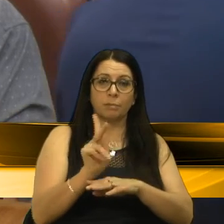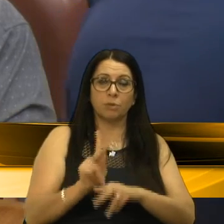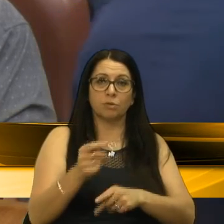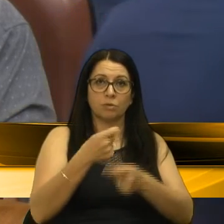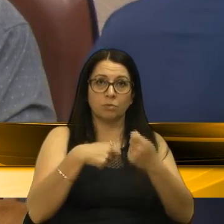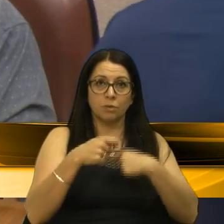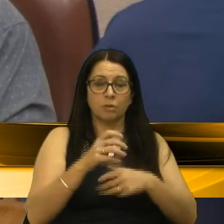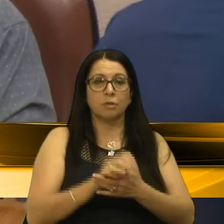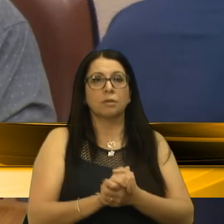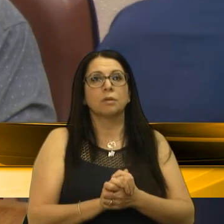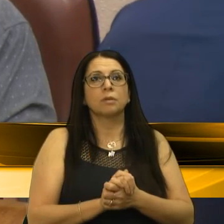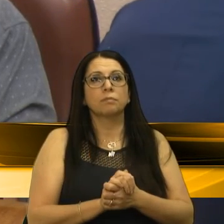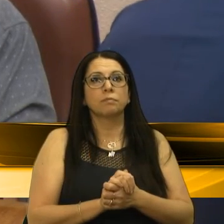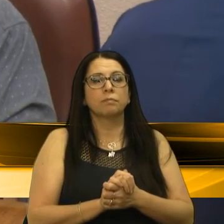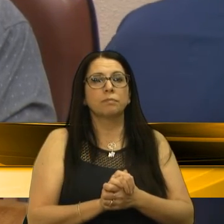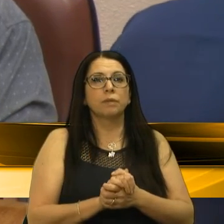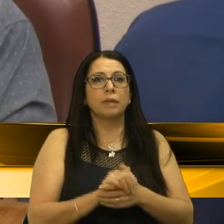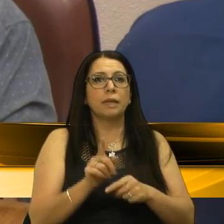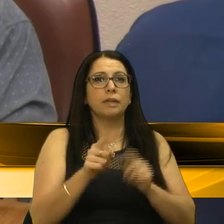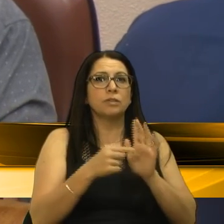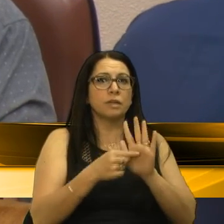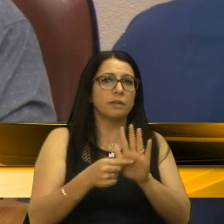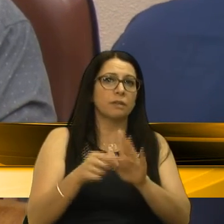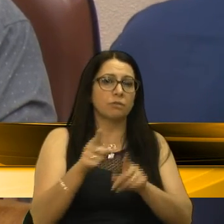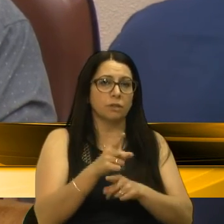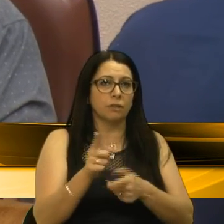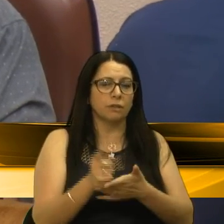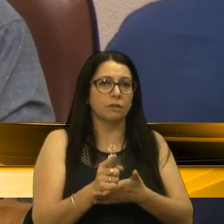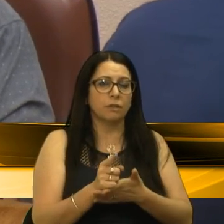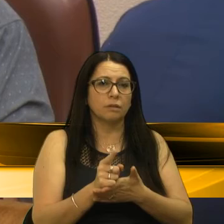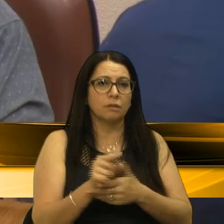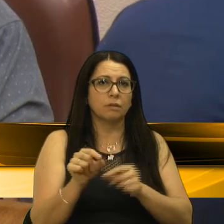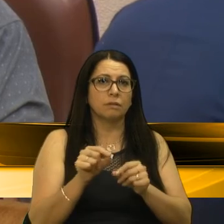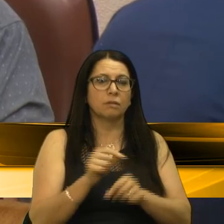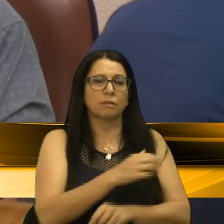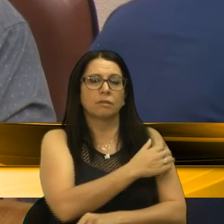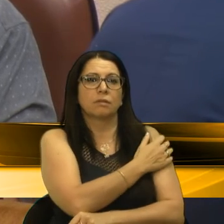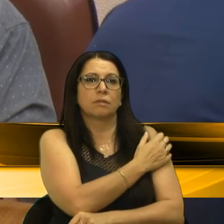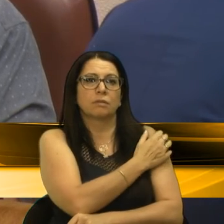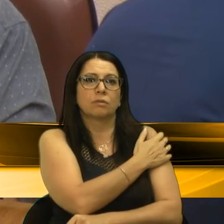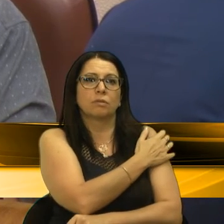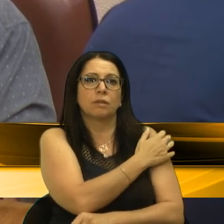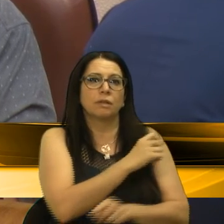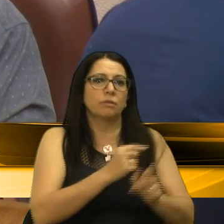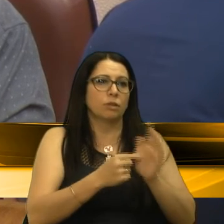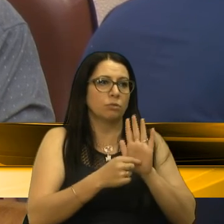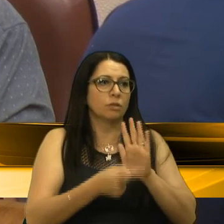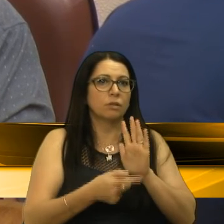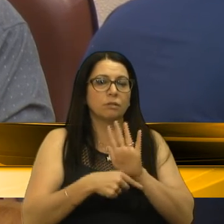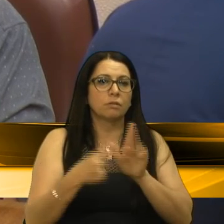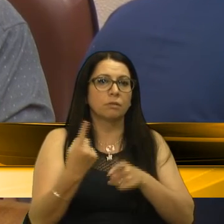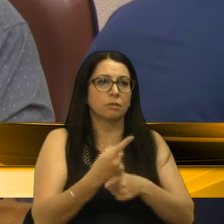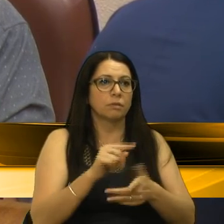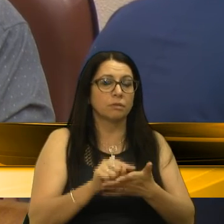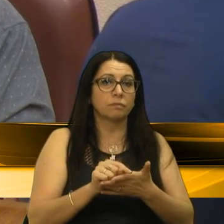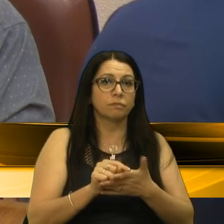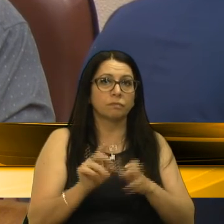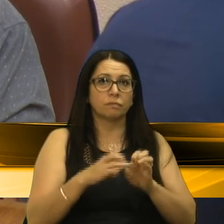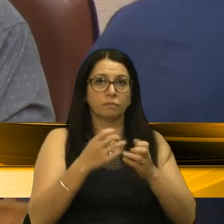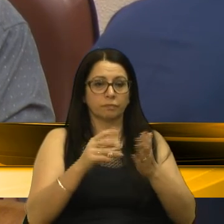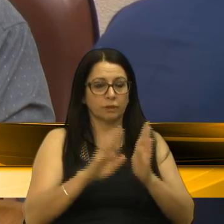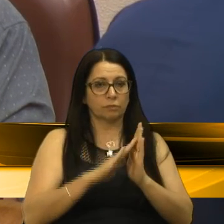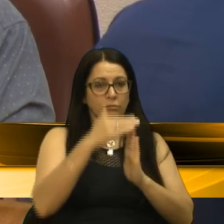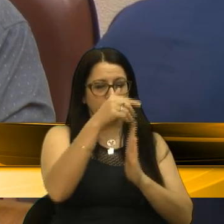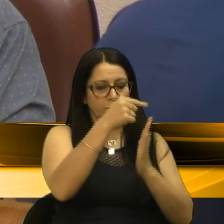administrados. Ainda a respeito desse aspecto, cumpre salientar que os mencionados eventos do